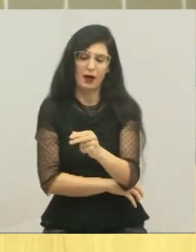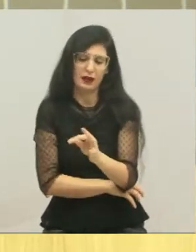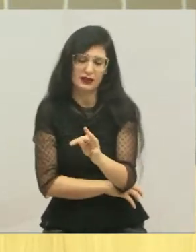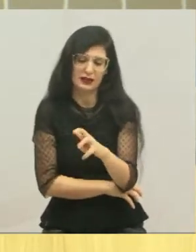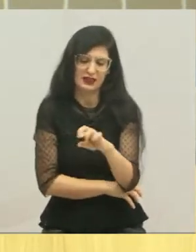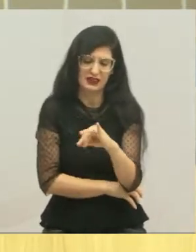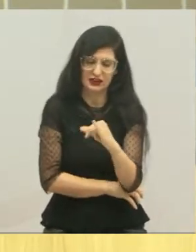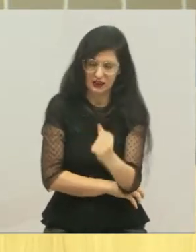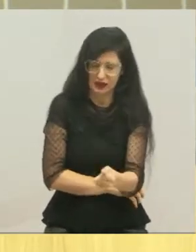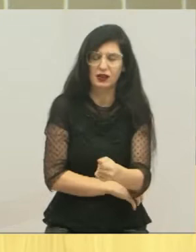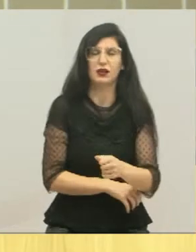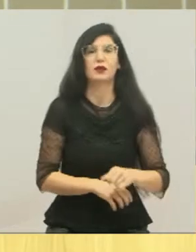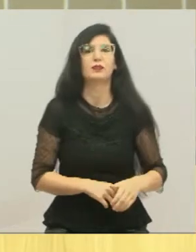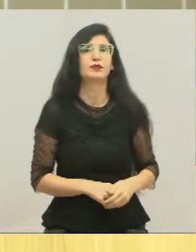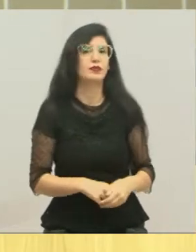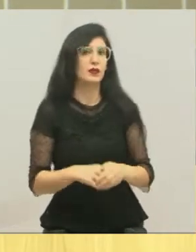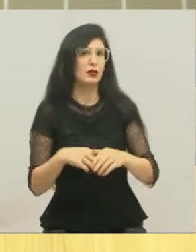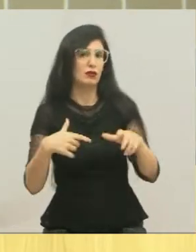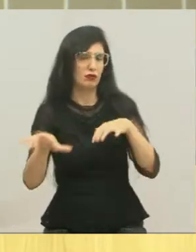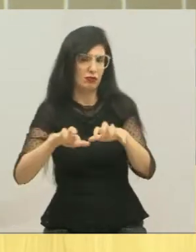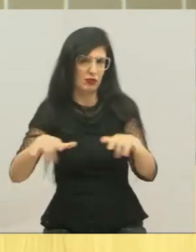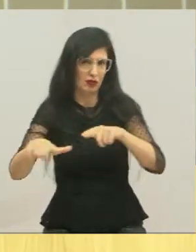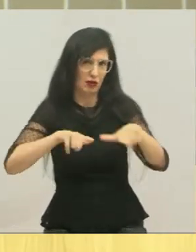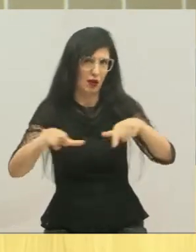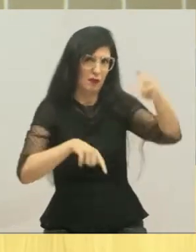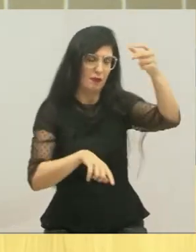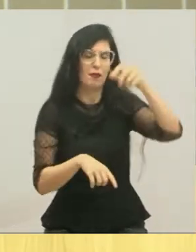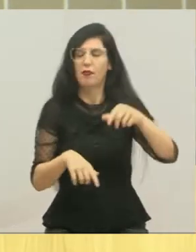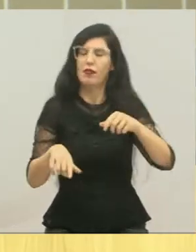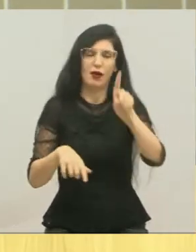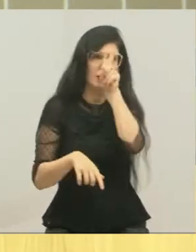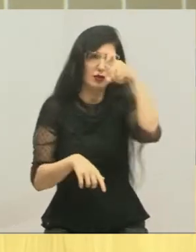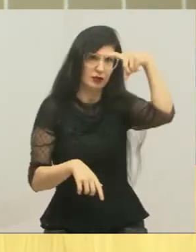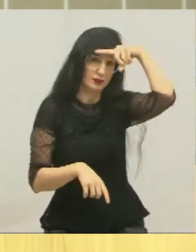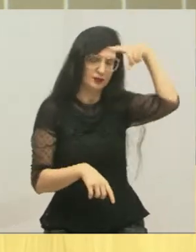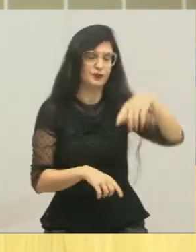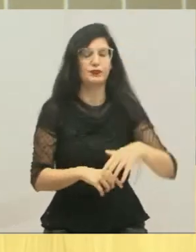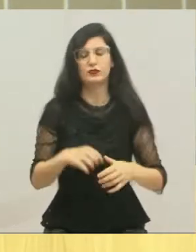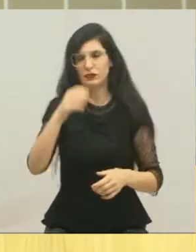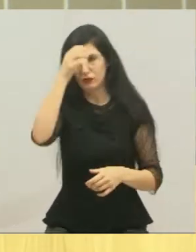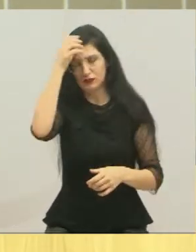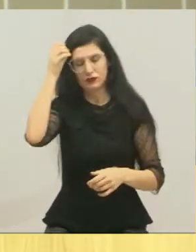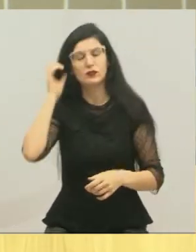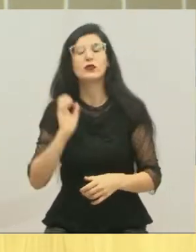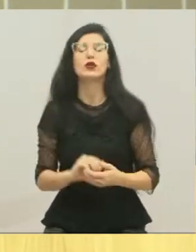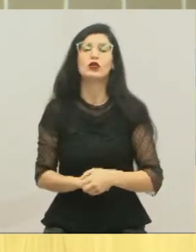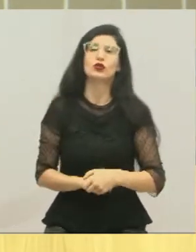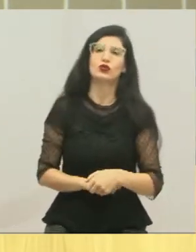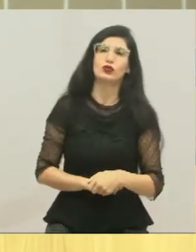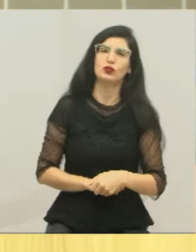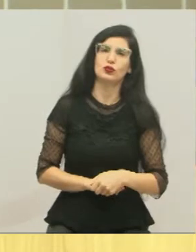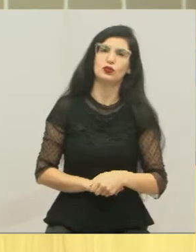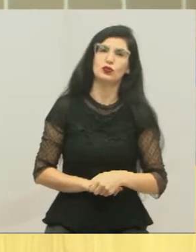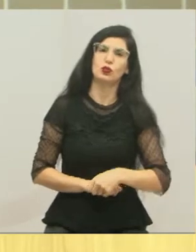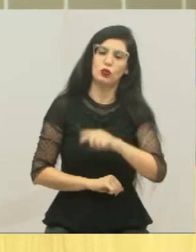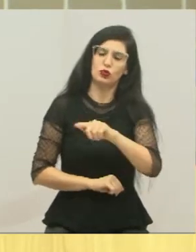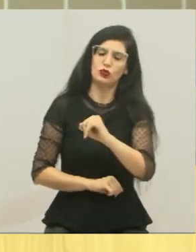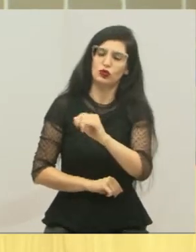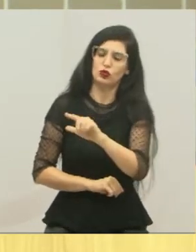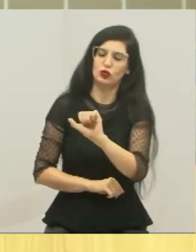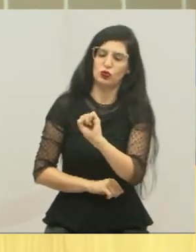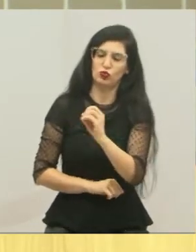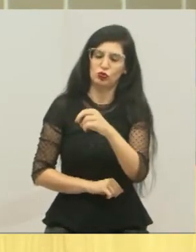Aguiar, o auxiliar técnico Gilson Pacheco de Andrade e assistente administrativo